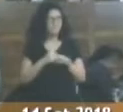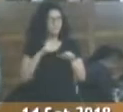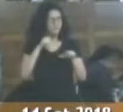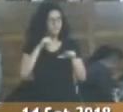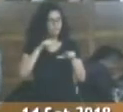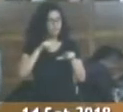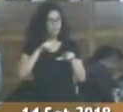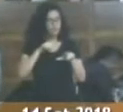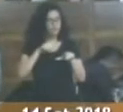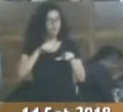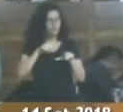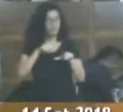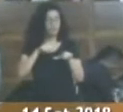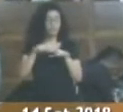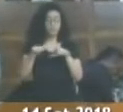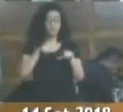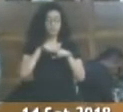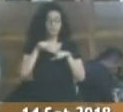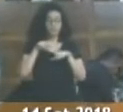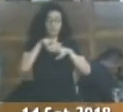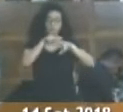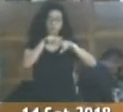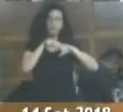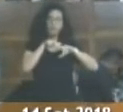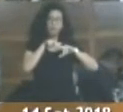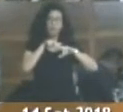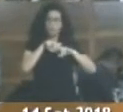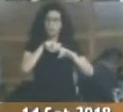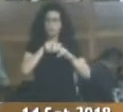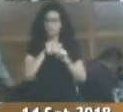trabalhando para a gente, de estar trabalhando com